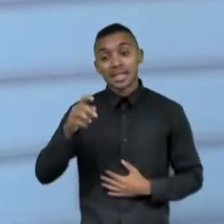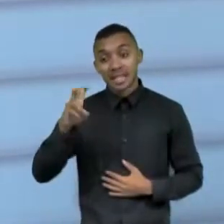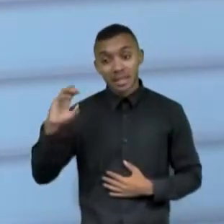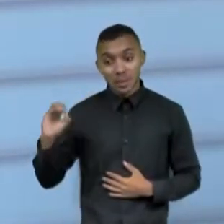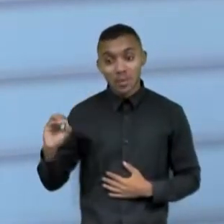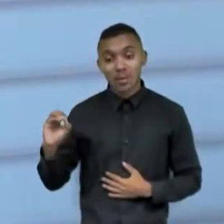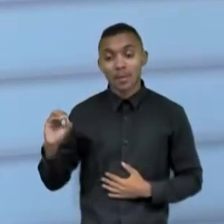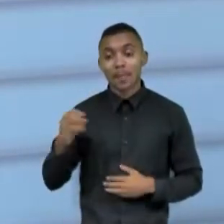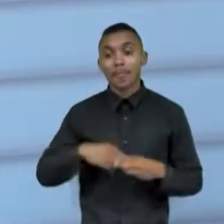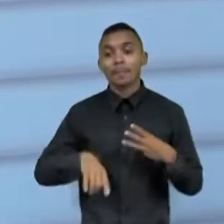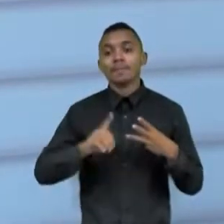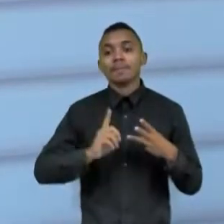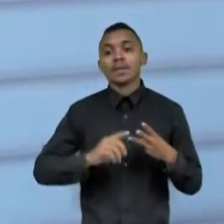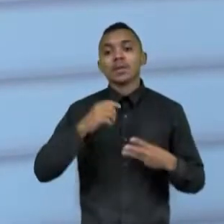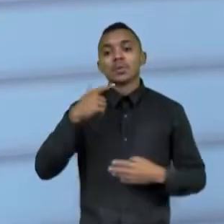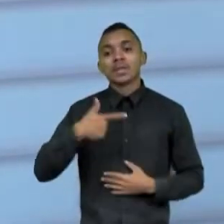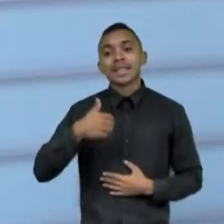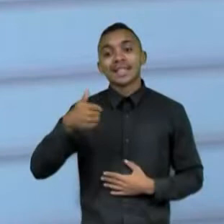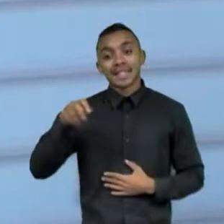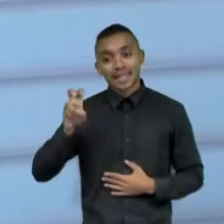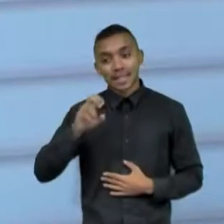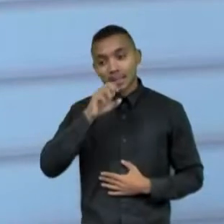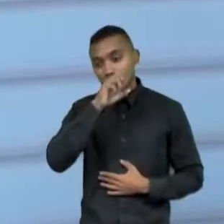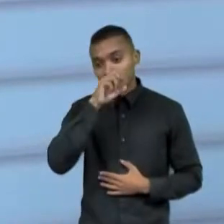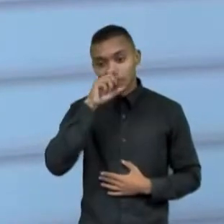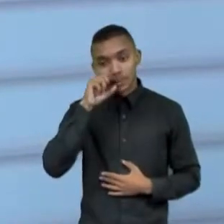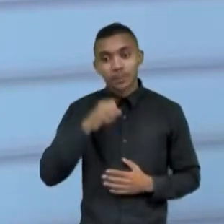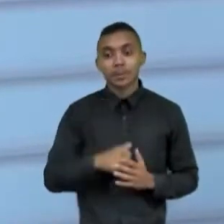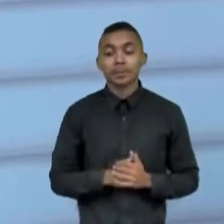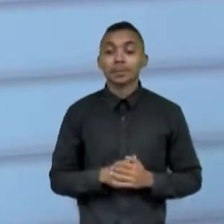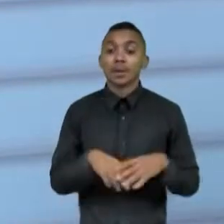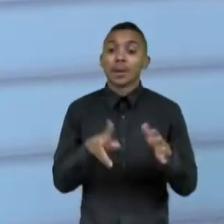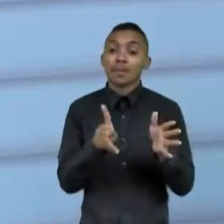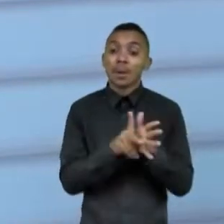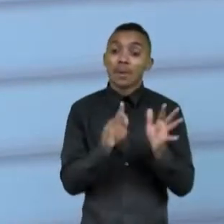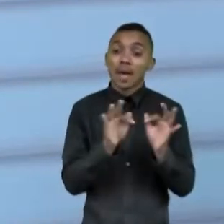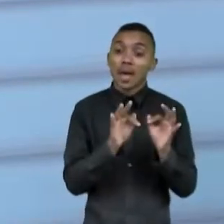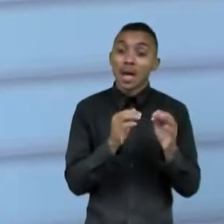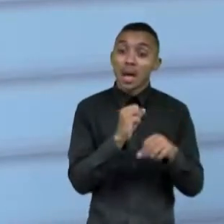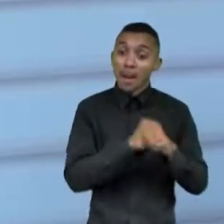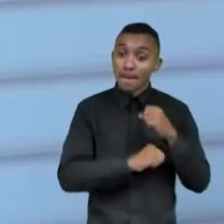de 215 atendimentos que a gente fez só ano passado. Então,